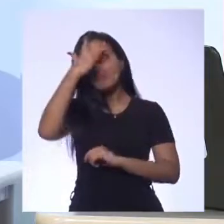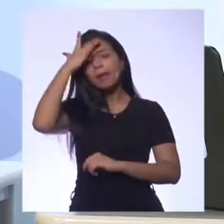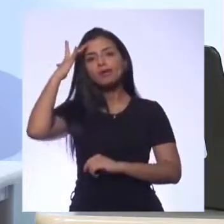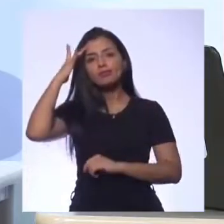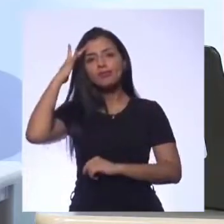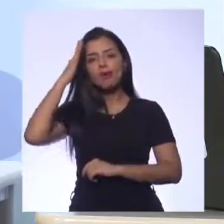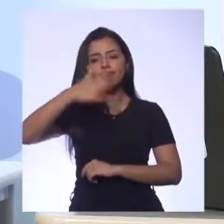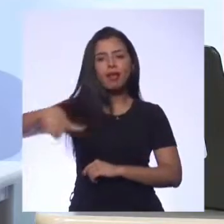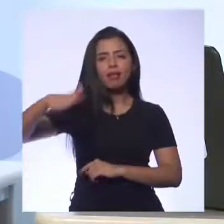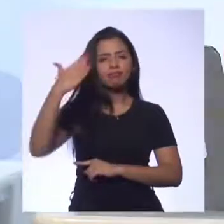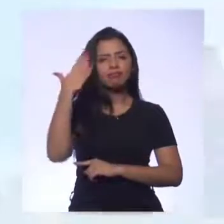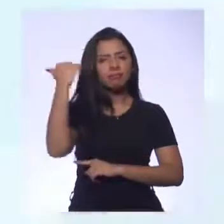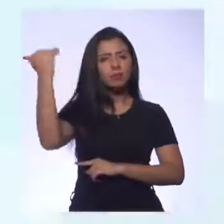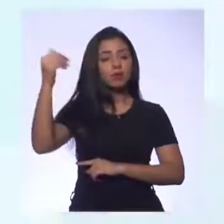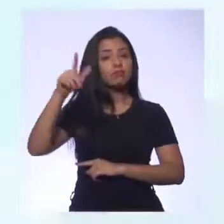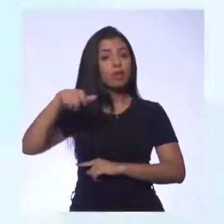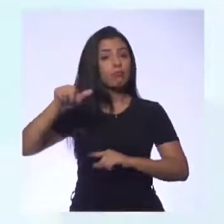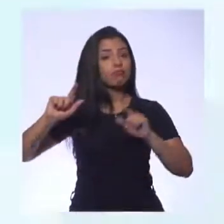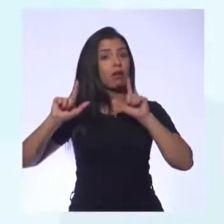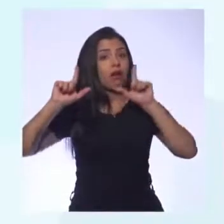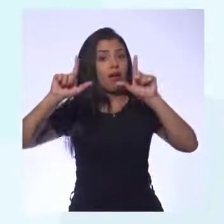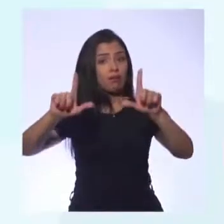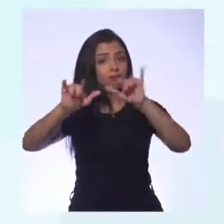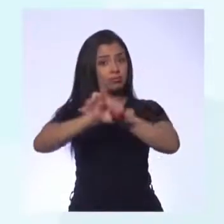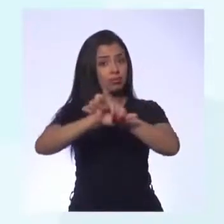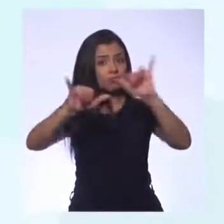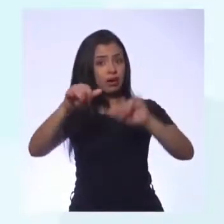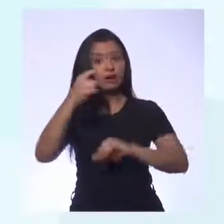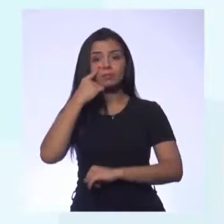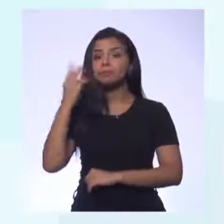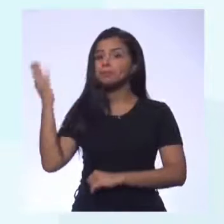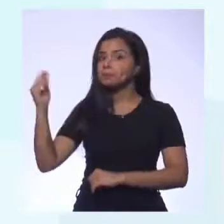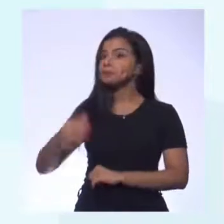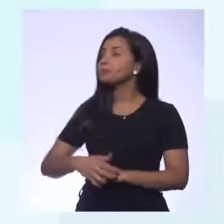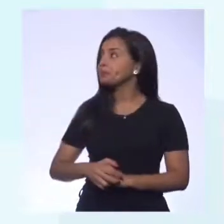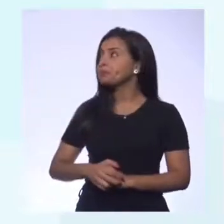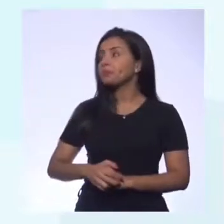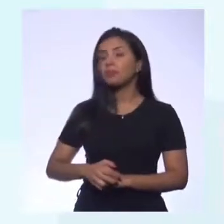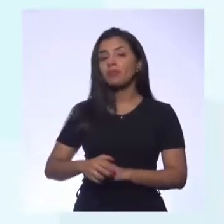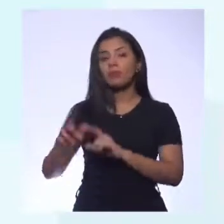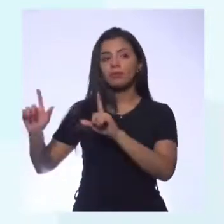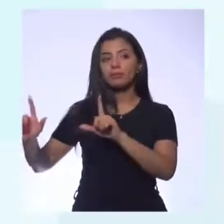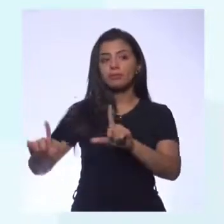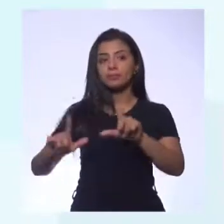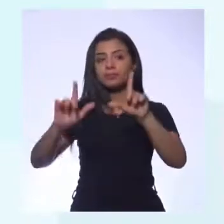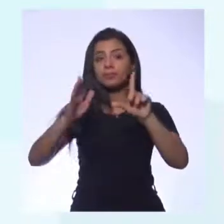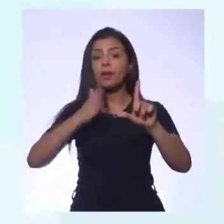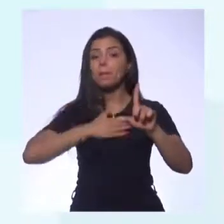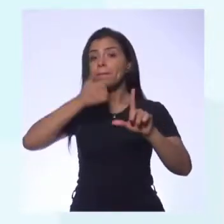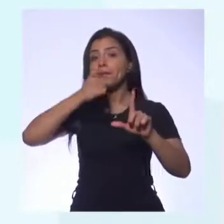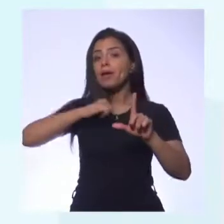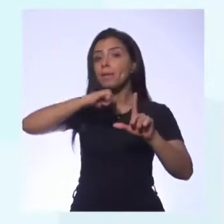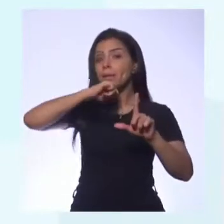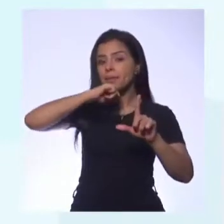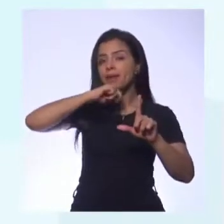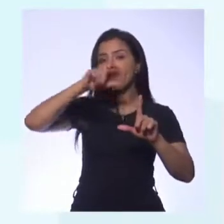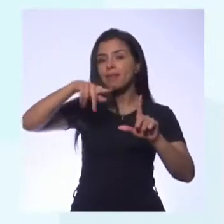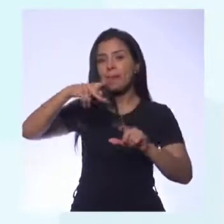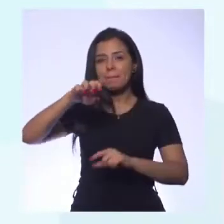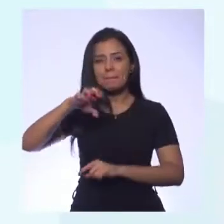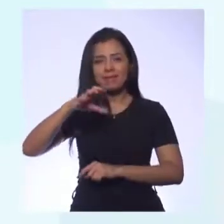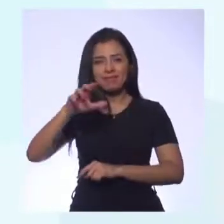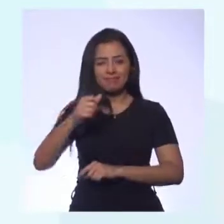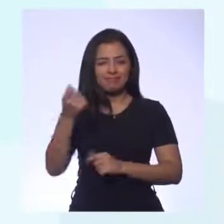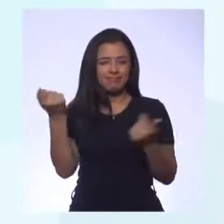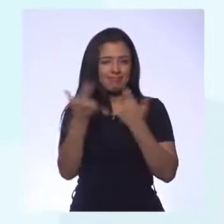famosas, e é um cartaz. Agora, observando esse cartaz, Minha Mãe é uma peça, o filme. Aí nós temos aí